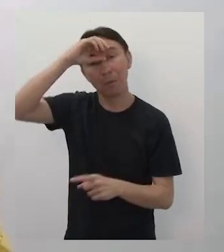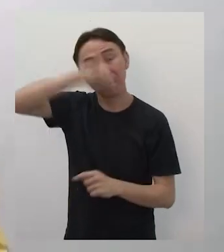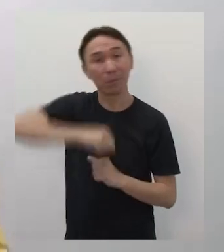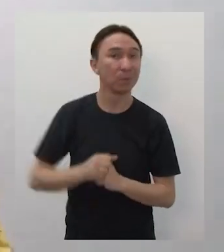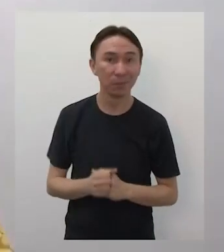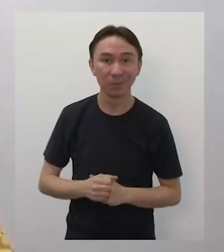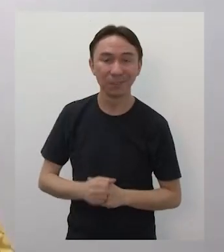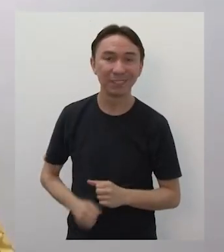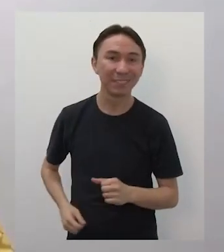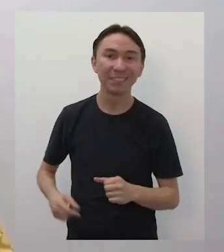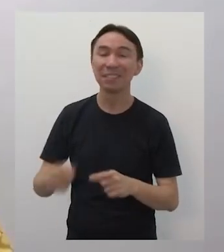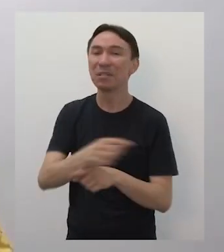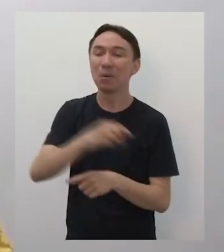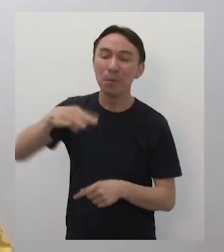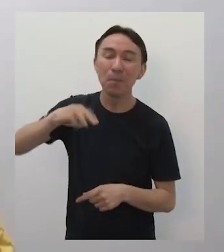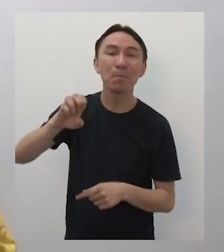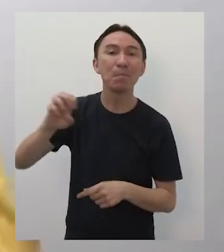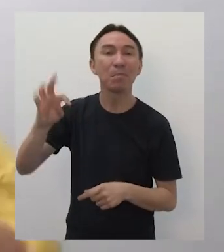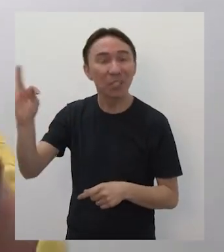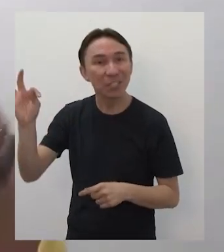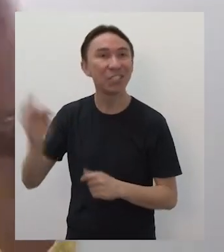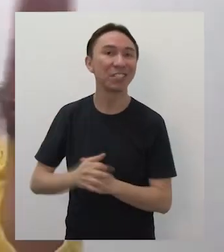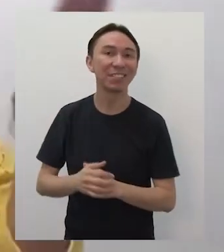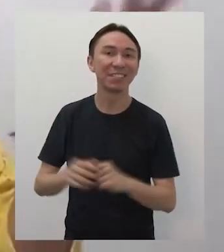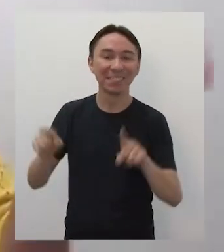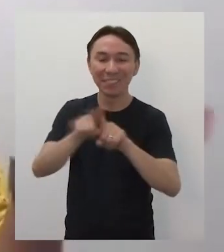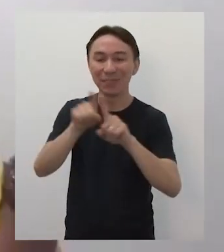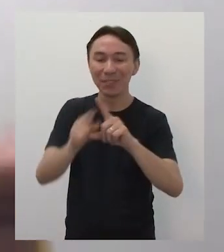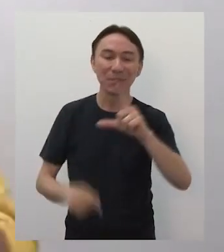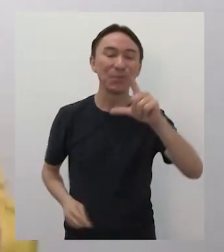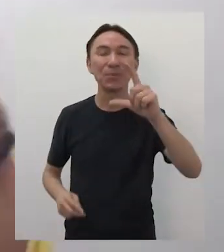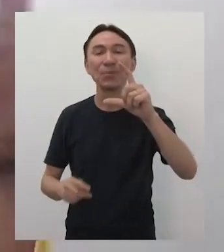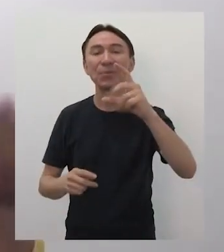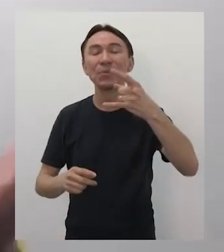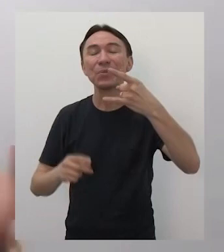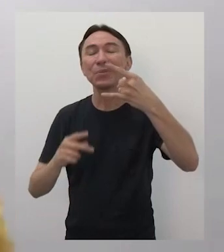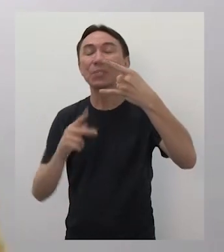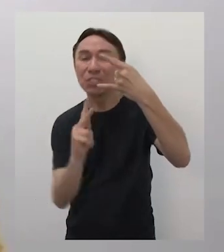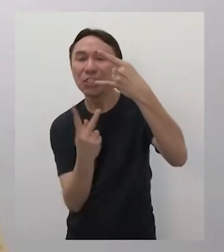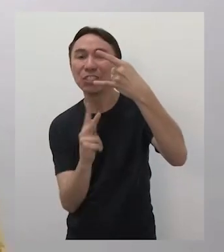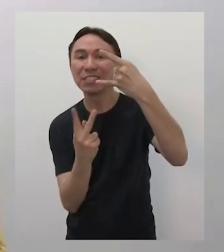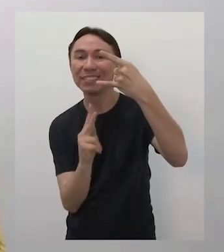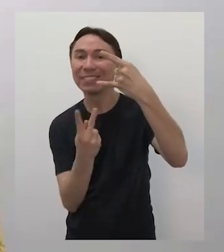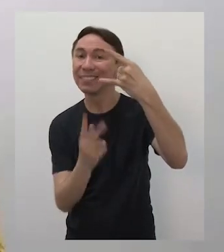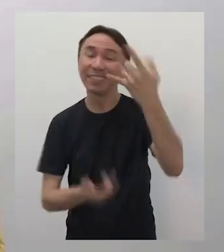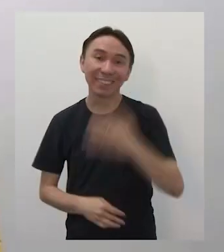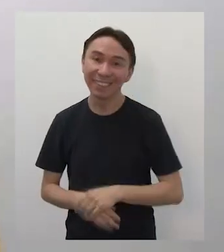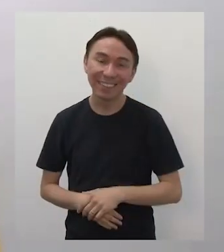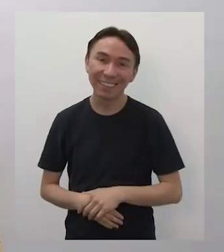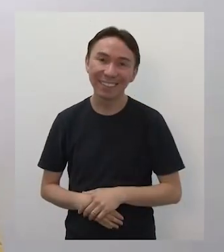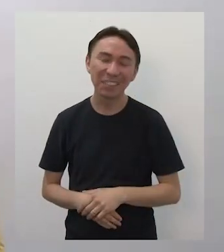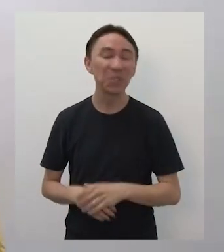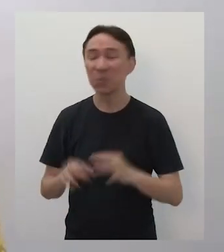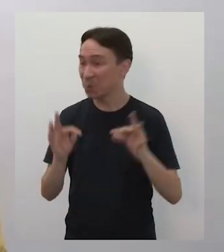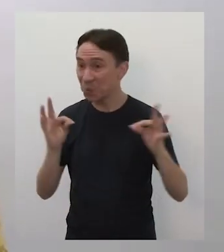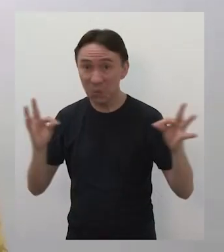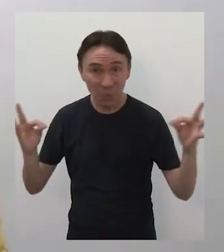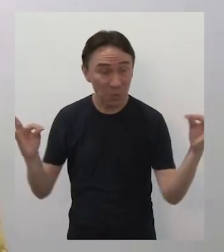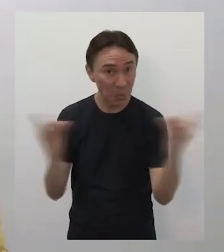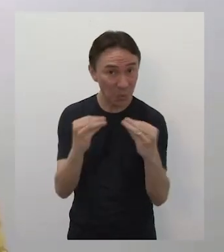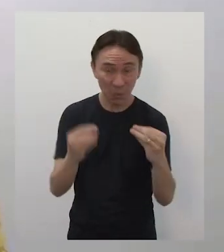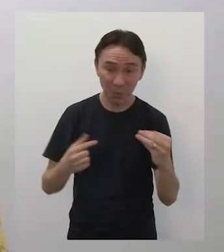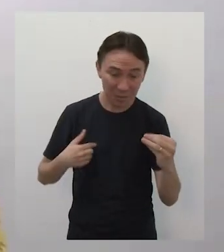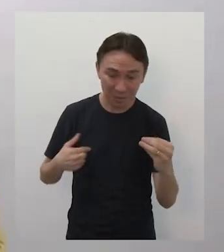Meet e o Teams. Então, todos esses acontecimentos recentes relacionados